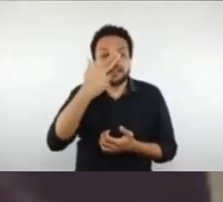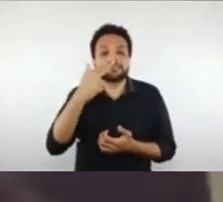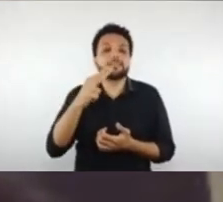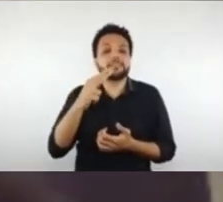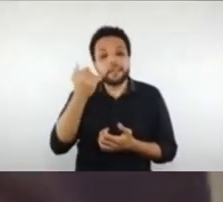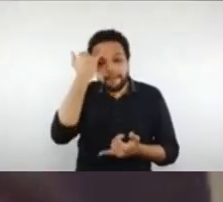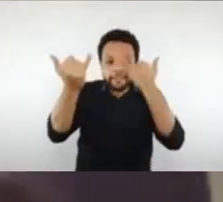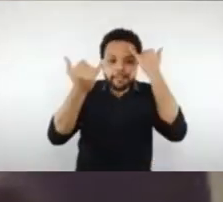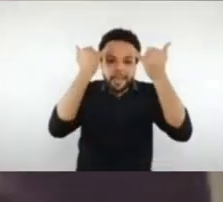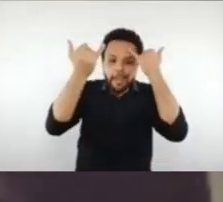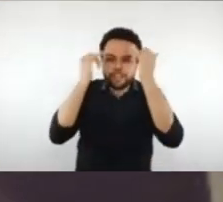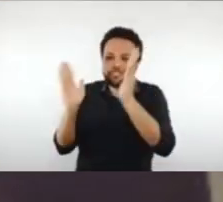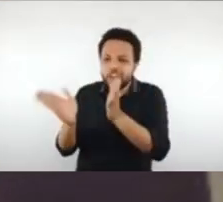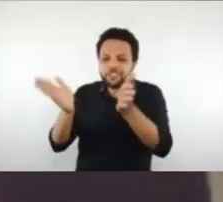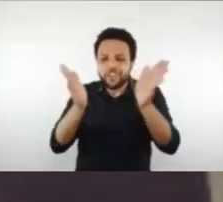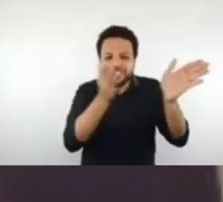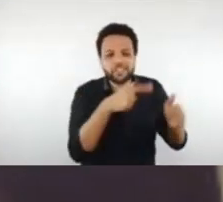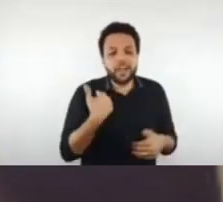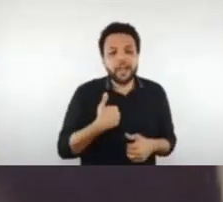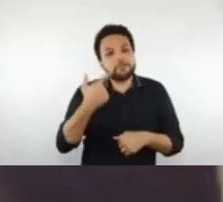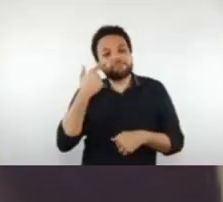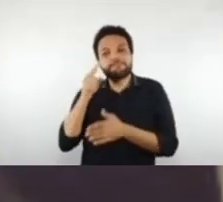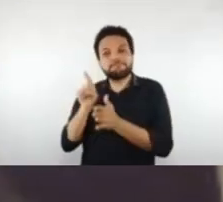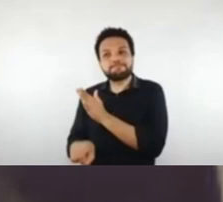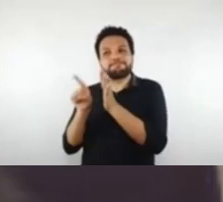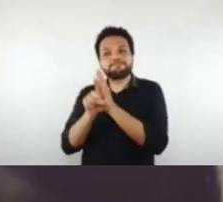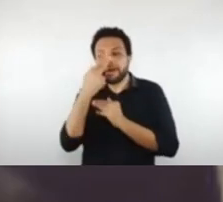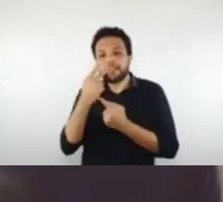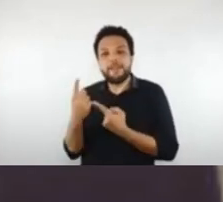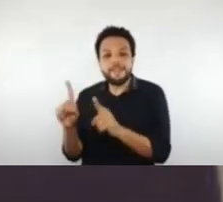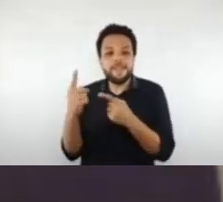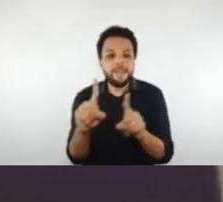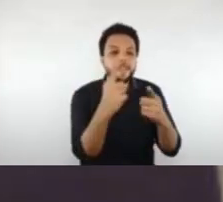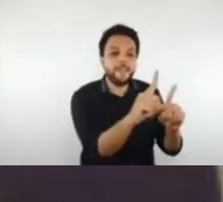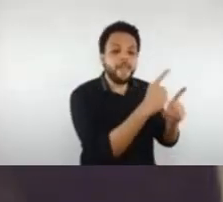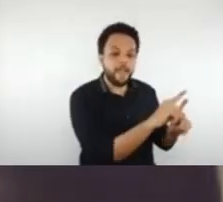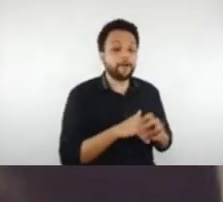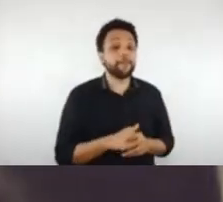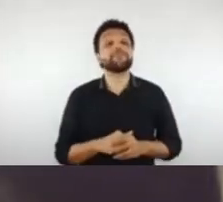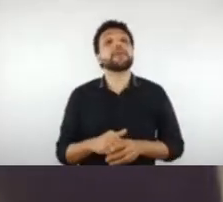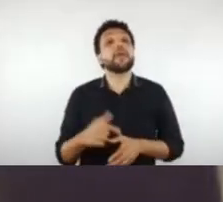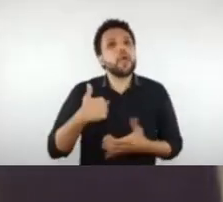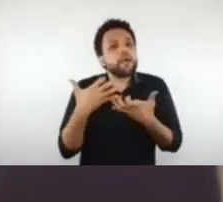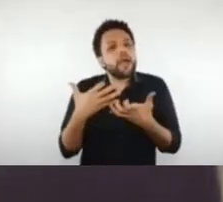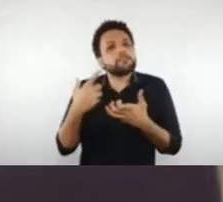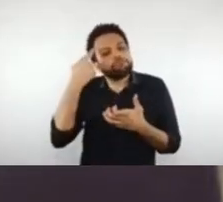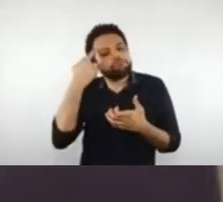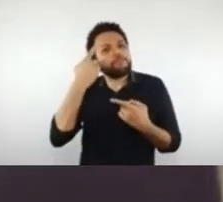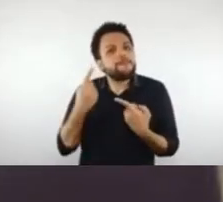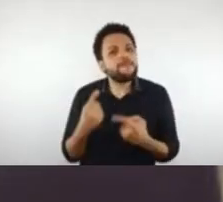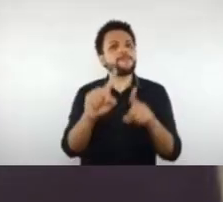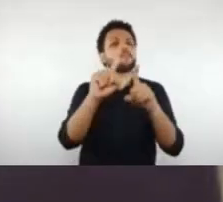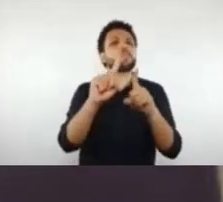estamos falando hoje. E parte da problematização é que, normalmente,